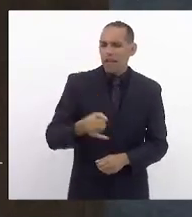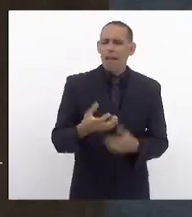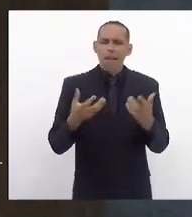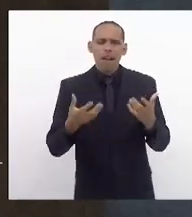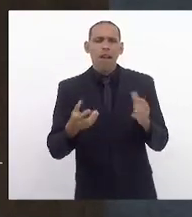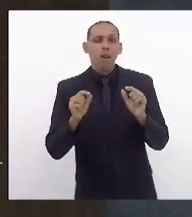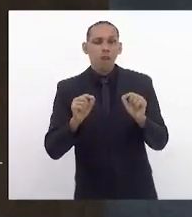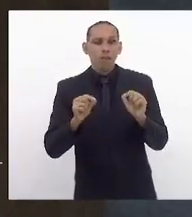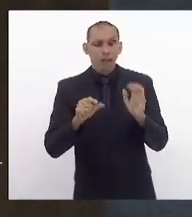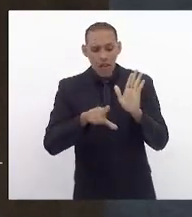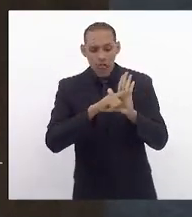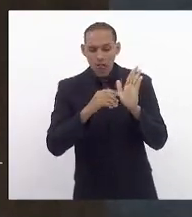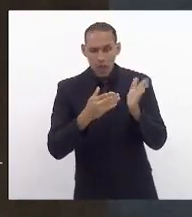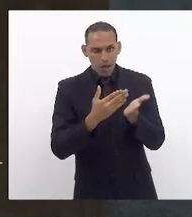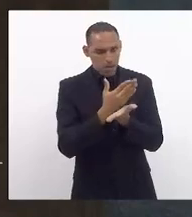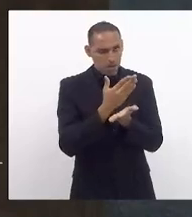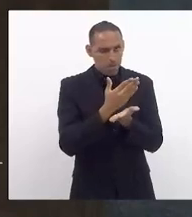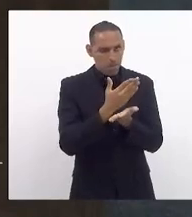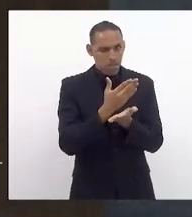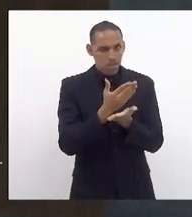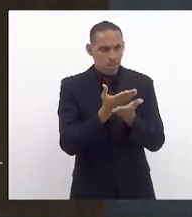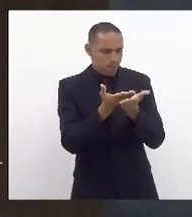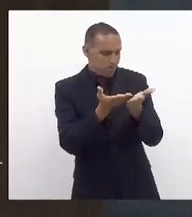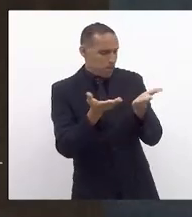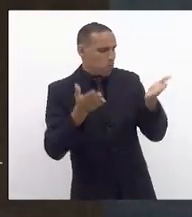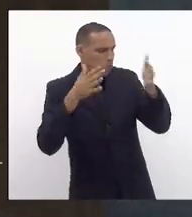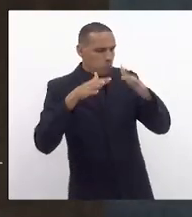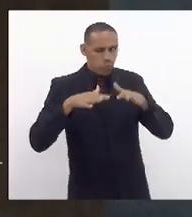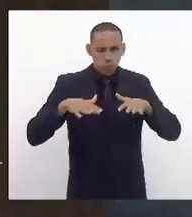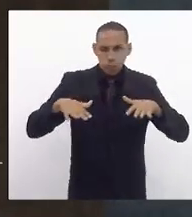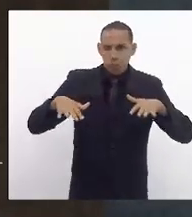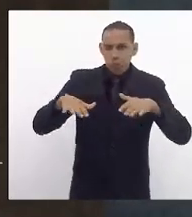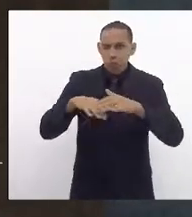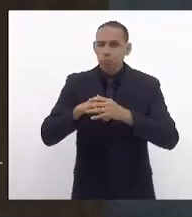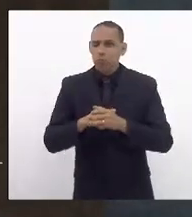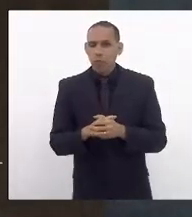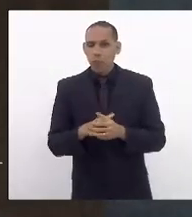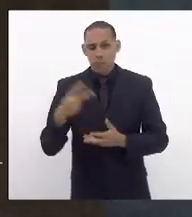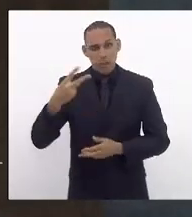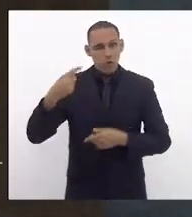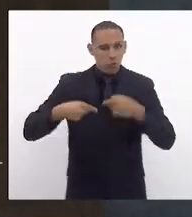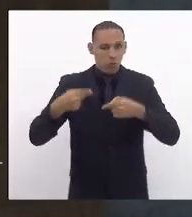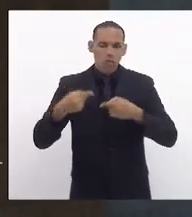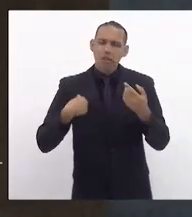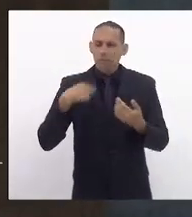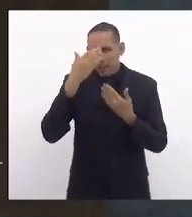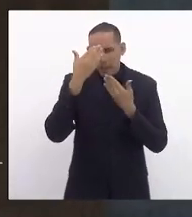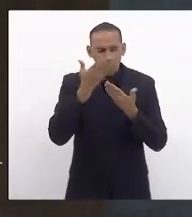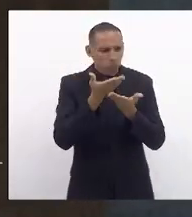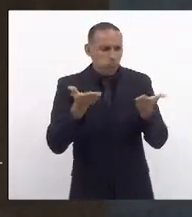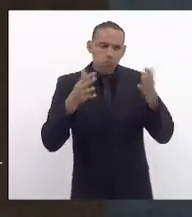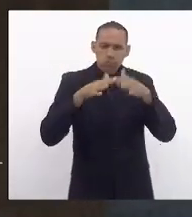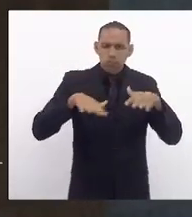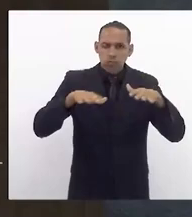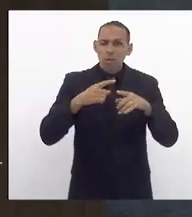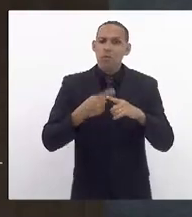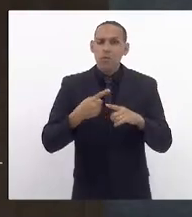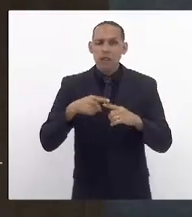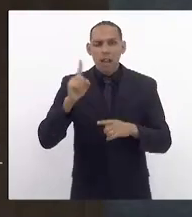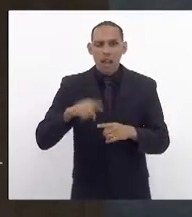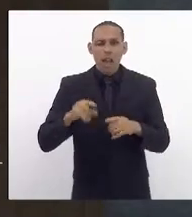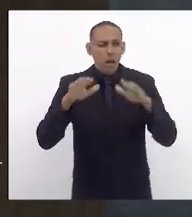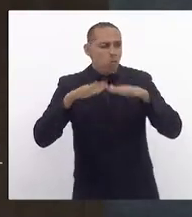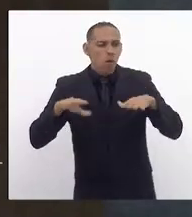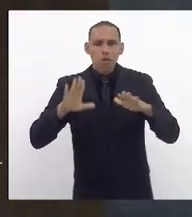que foi aprovada esta lei pelos meus pares, em segunda discussão, agradecer a todos, porque foi de forma